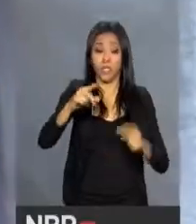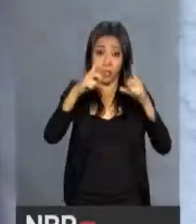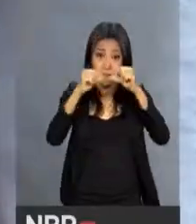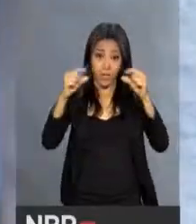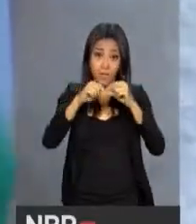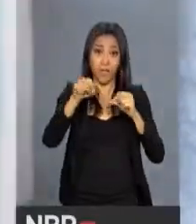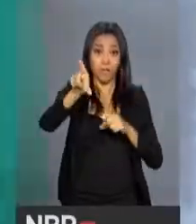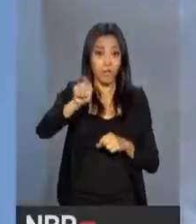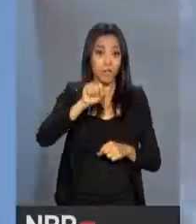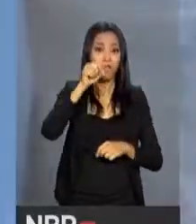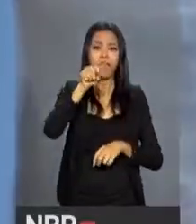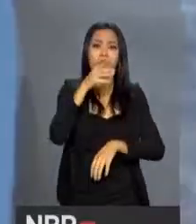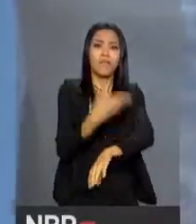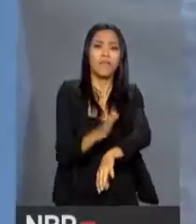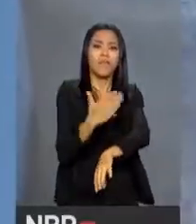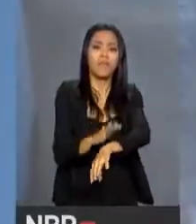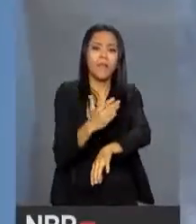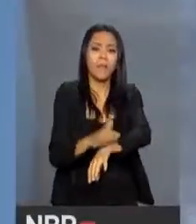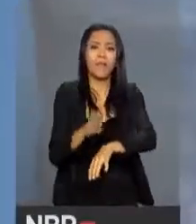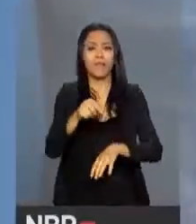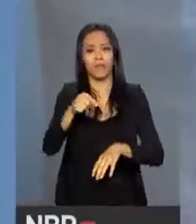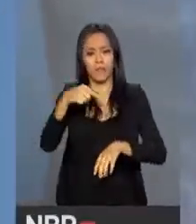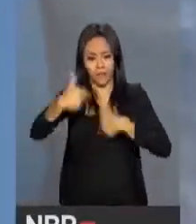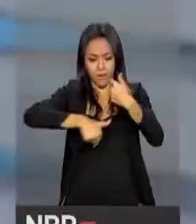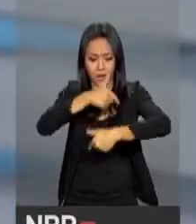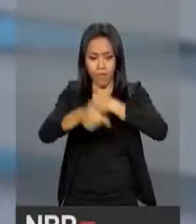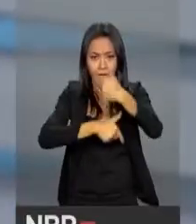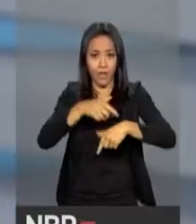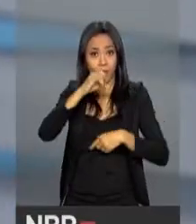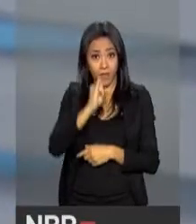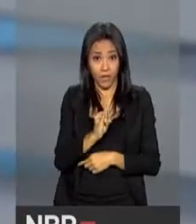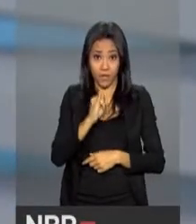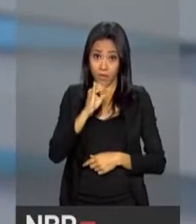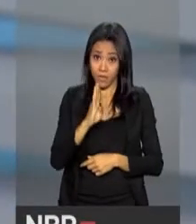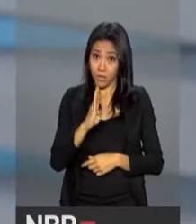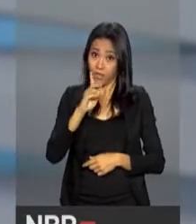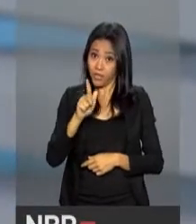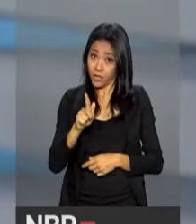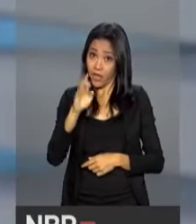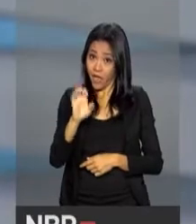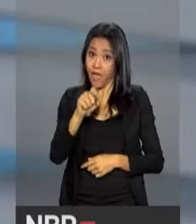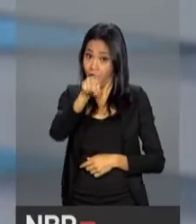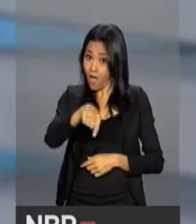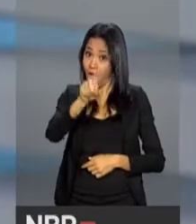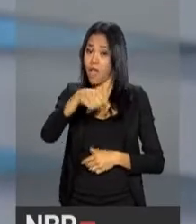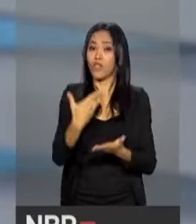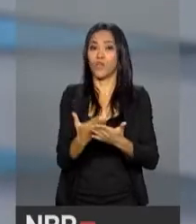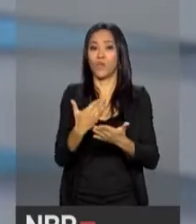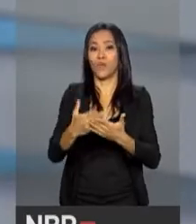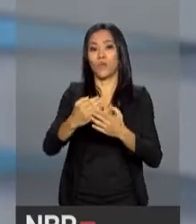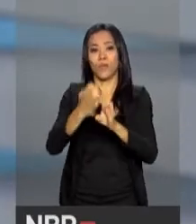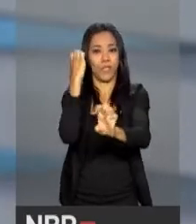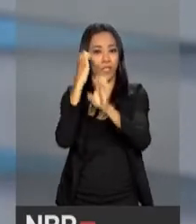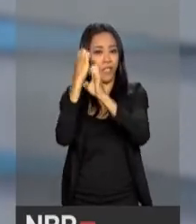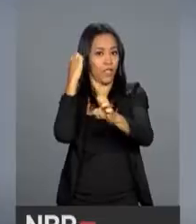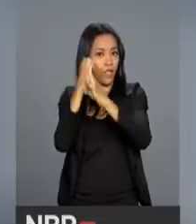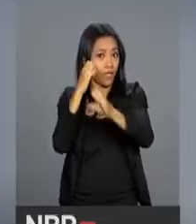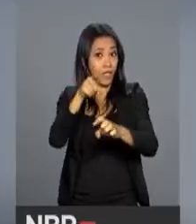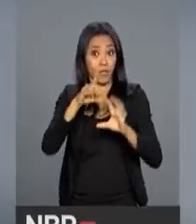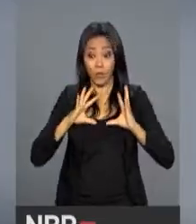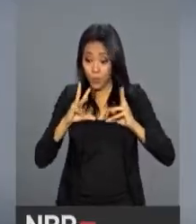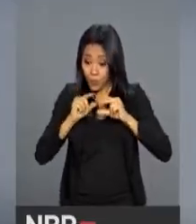fazer o treinamento de recenseador do ibge ele é estudante de engenharia e se der tudo certo